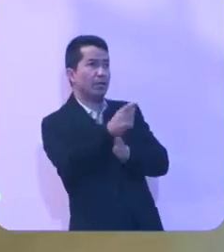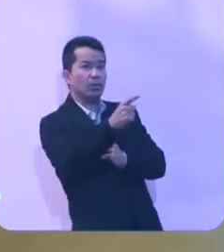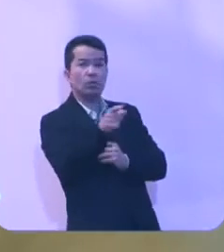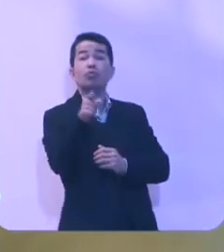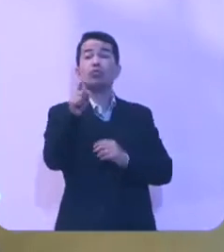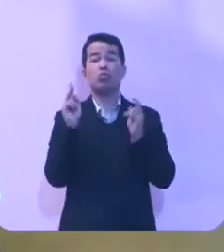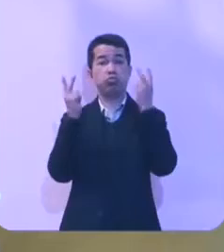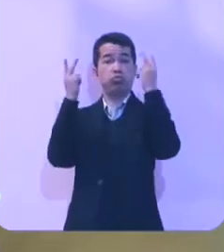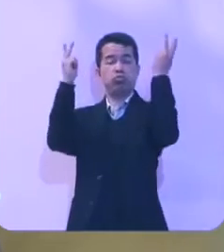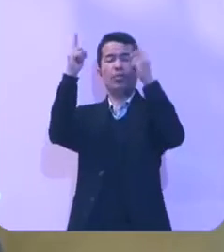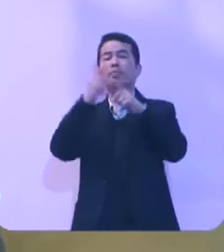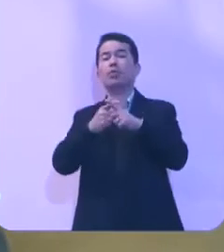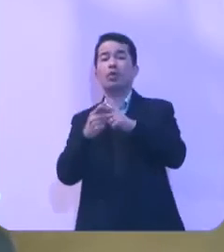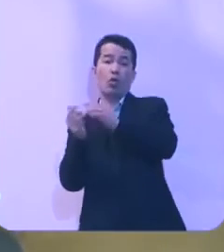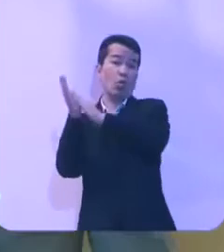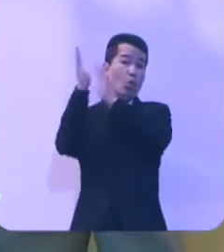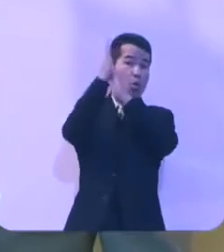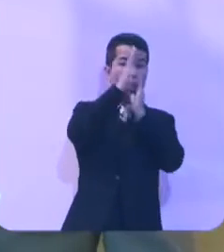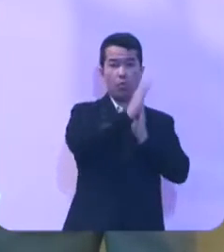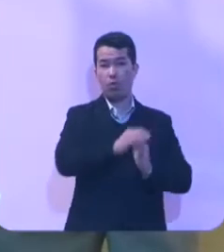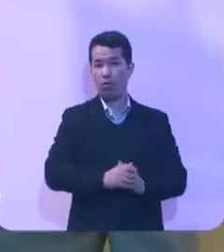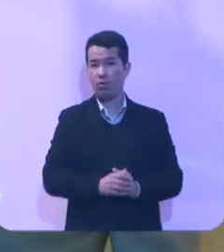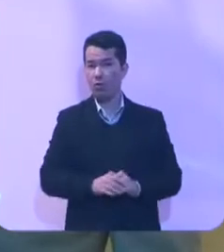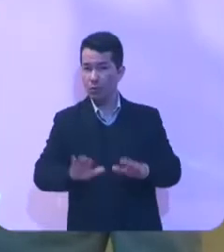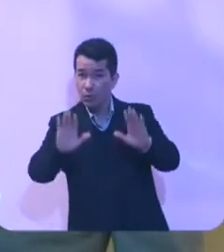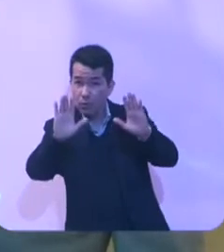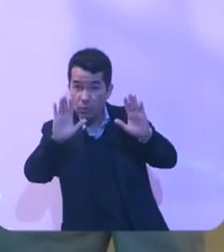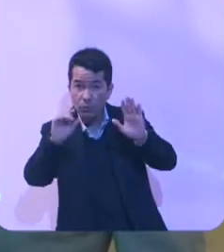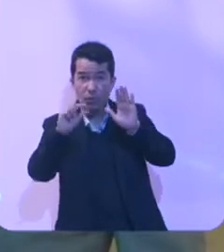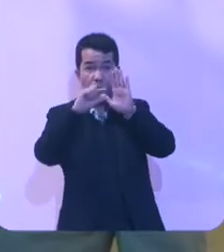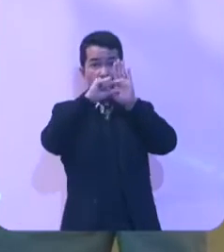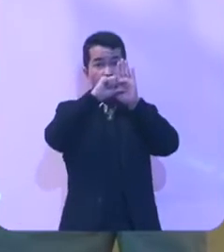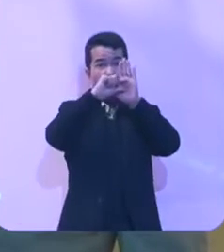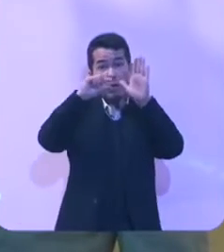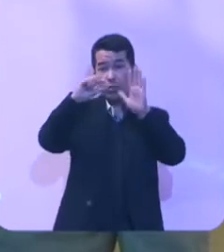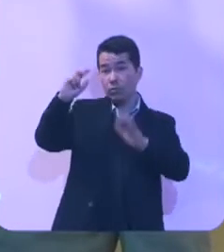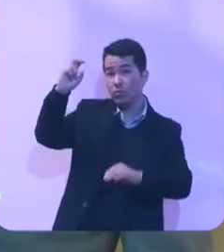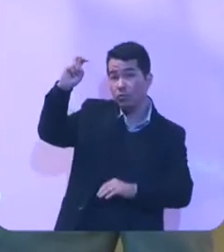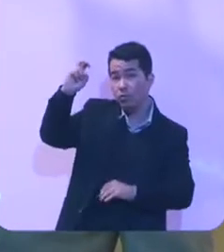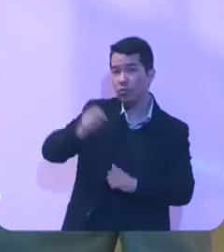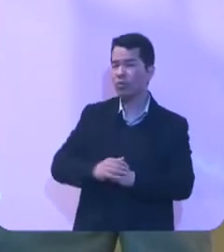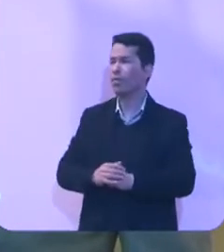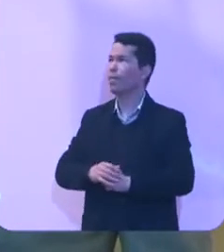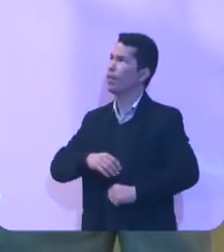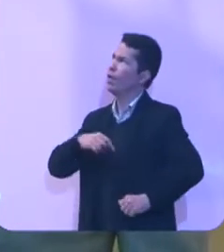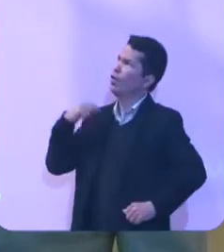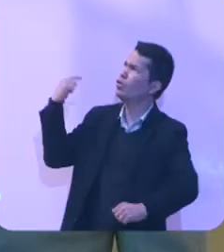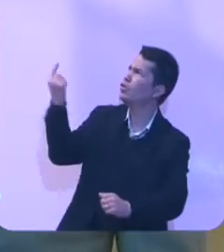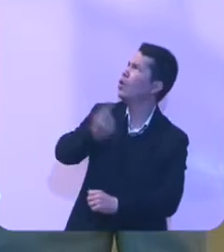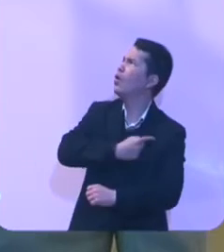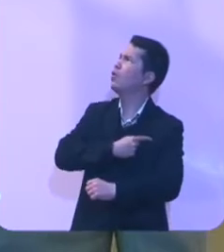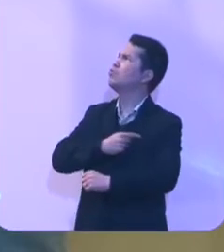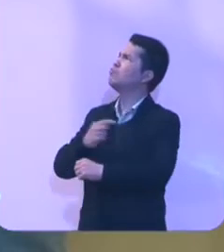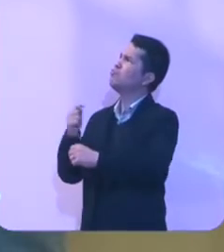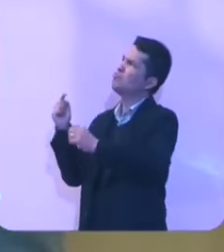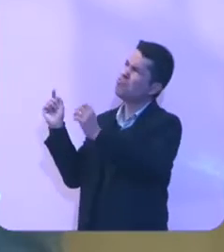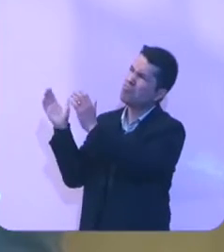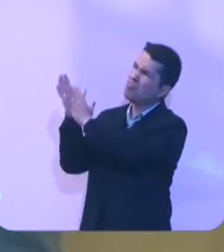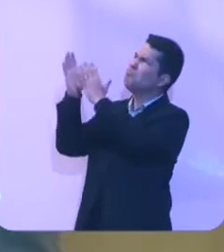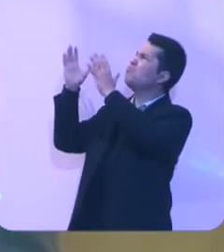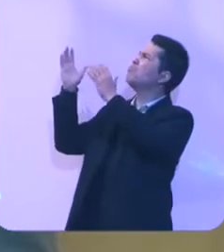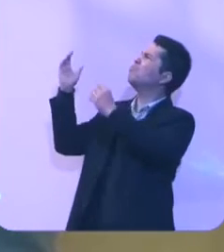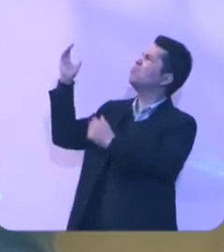Diz assim o verso 5: saudaremos a tua vitória com gritos de alegria.